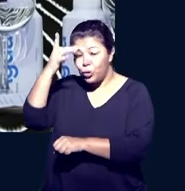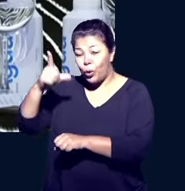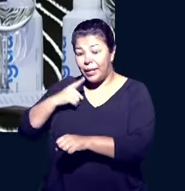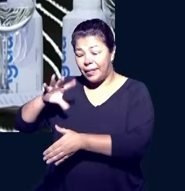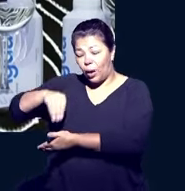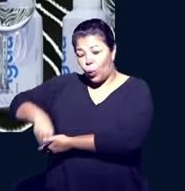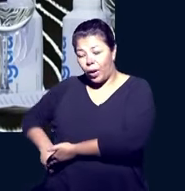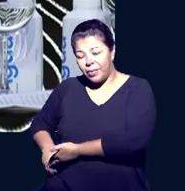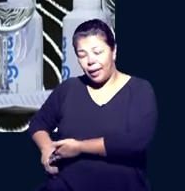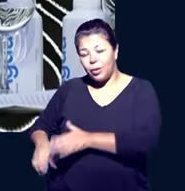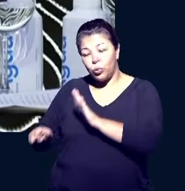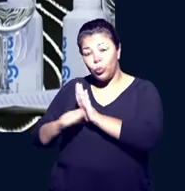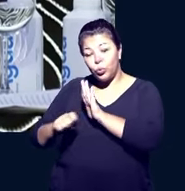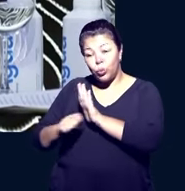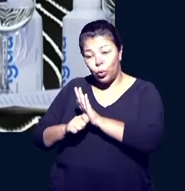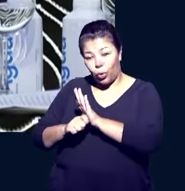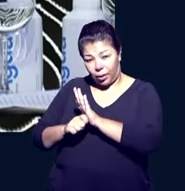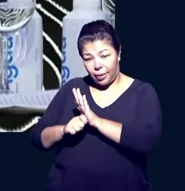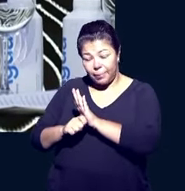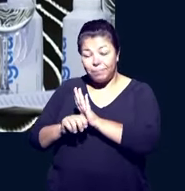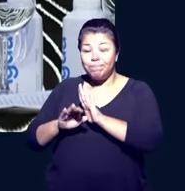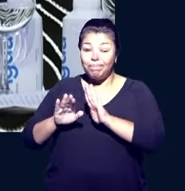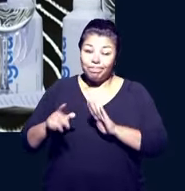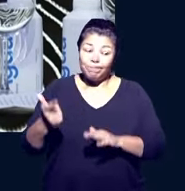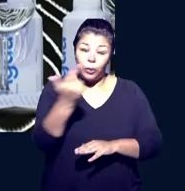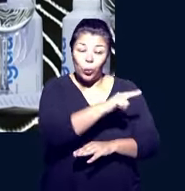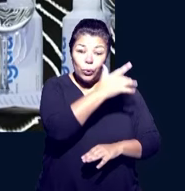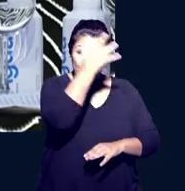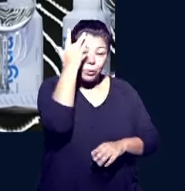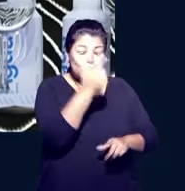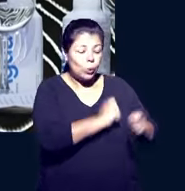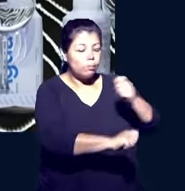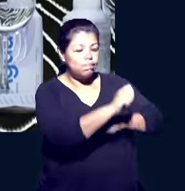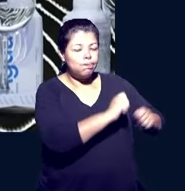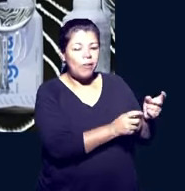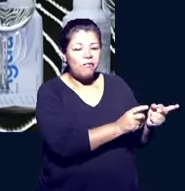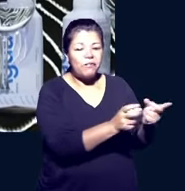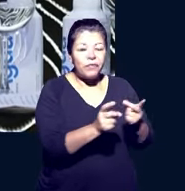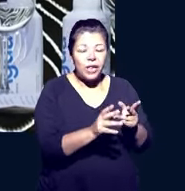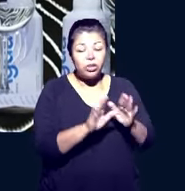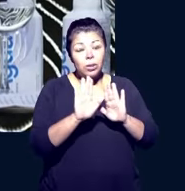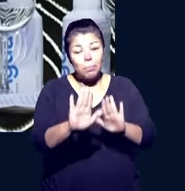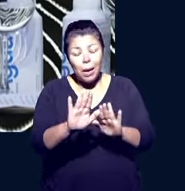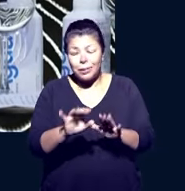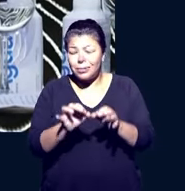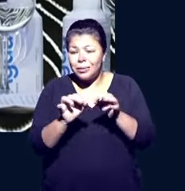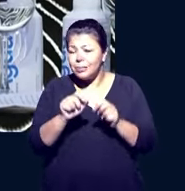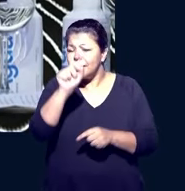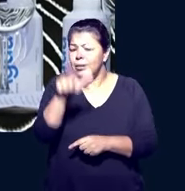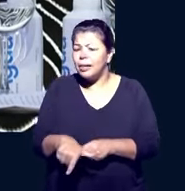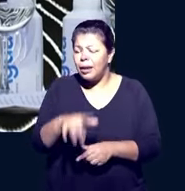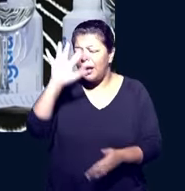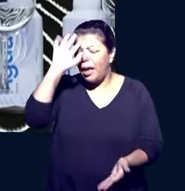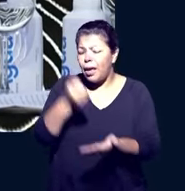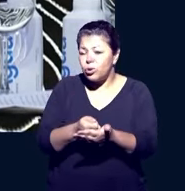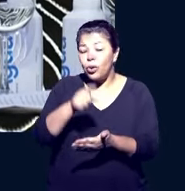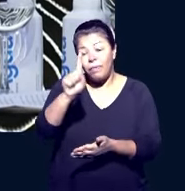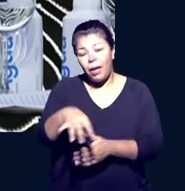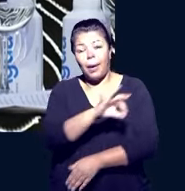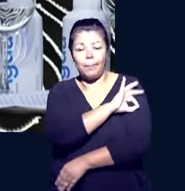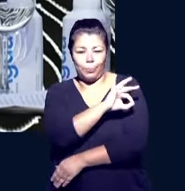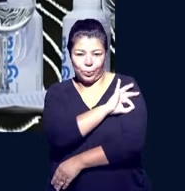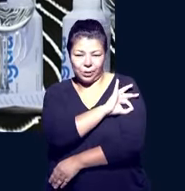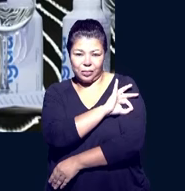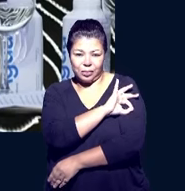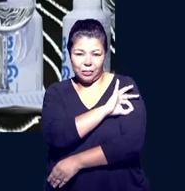a polícia com critérios muitas vezes discriminatórios ou racializados então na Zona Sul do Rio 50